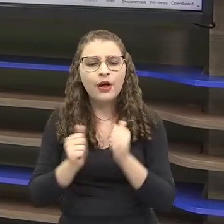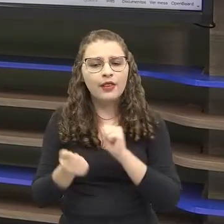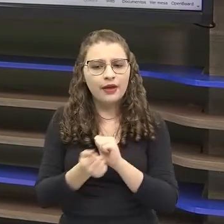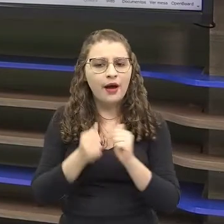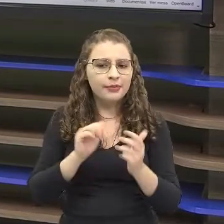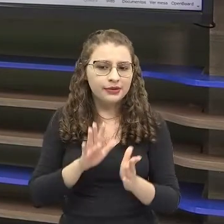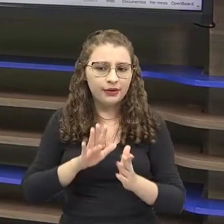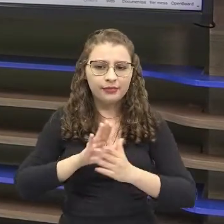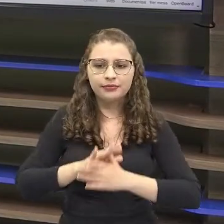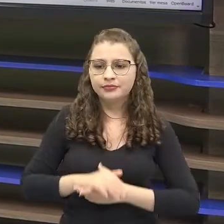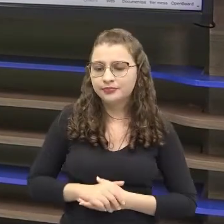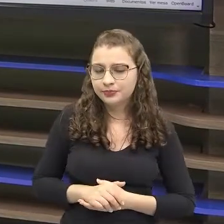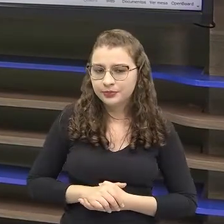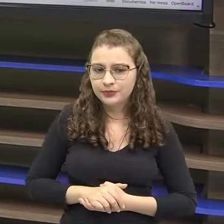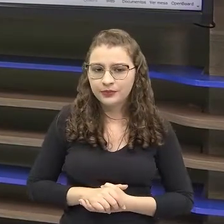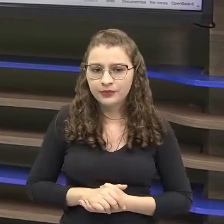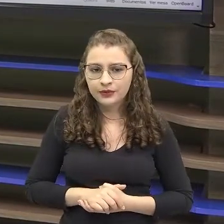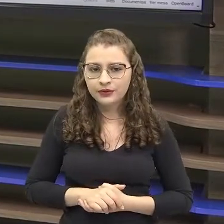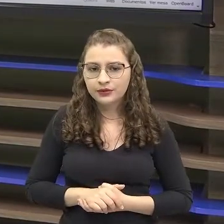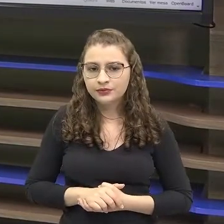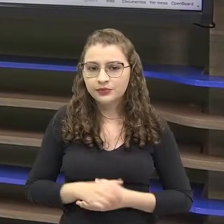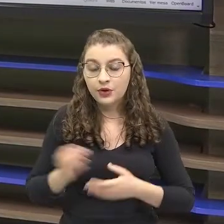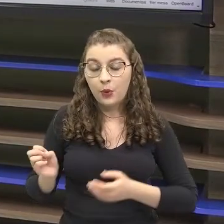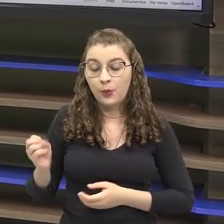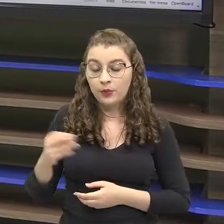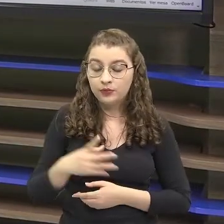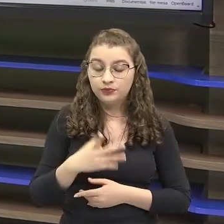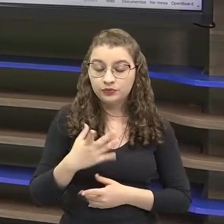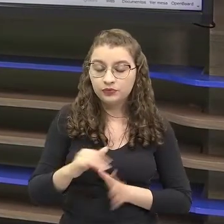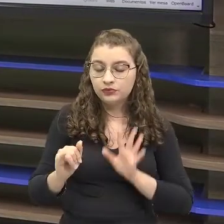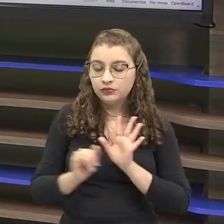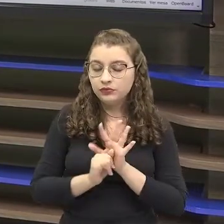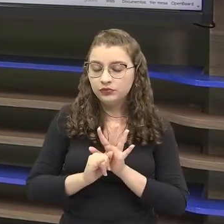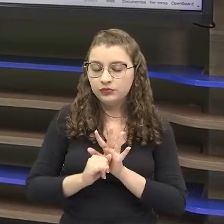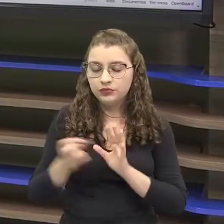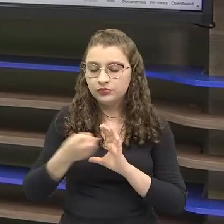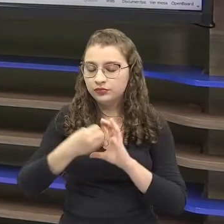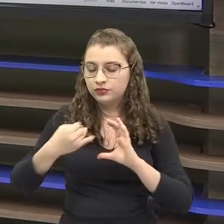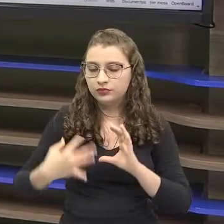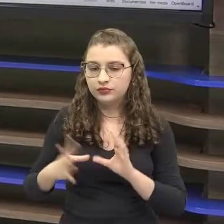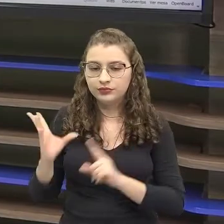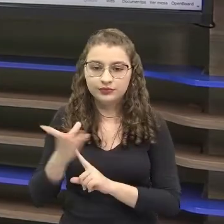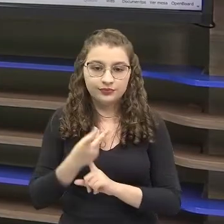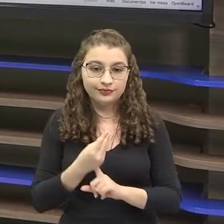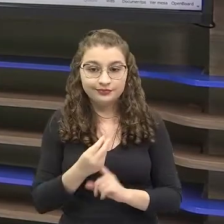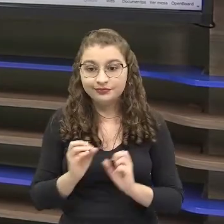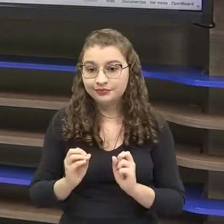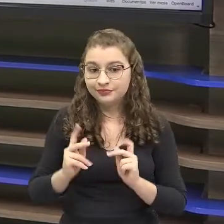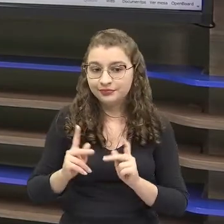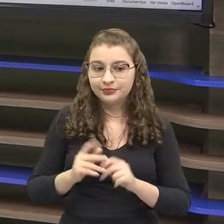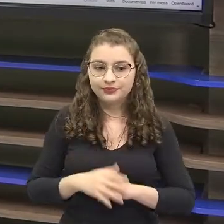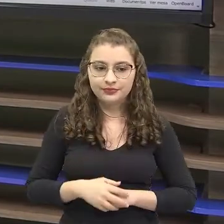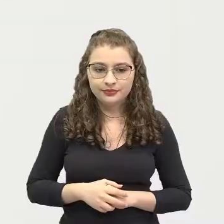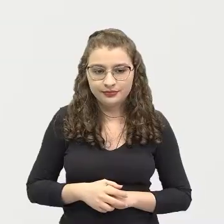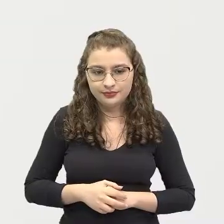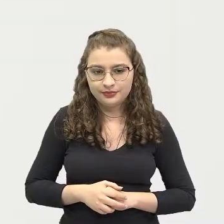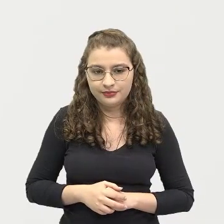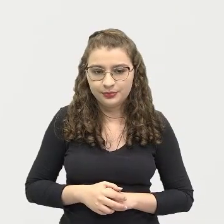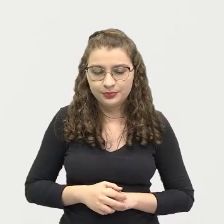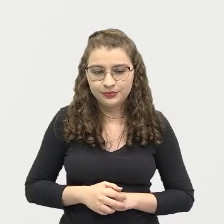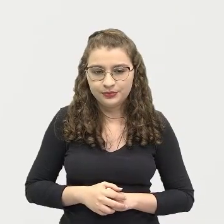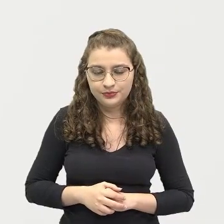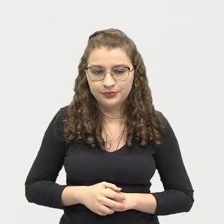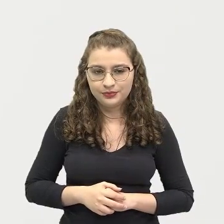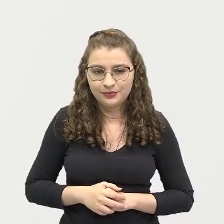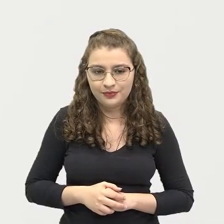com essa ideia, eles vão trazer uma nova ideia, uma nova arte, uma arte nacional, ok? Muito bem, vamos prosseguindo, olha